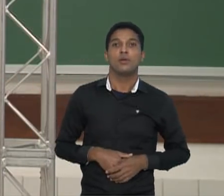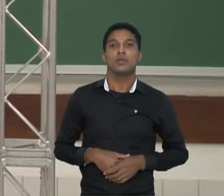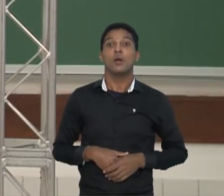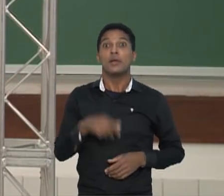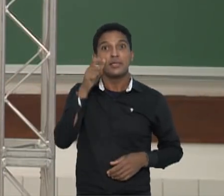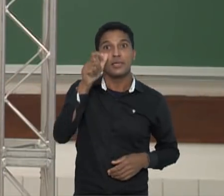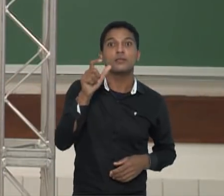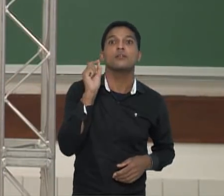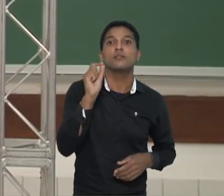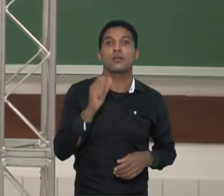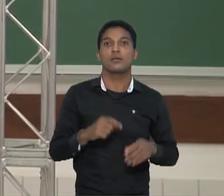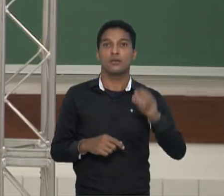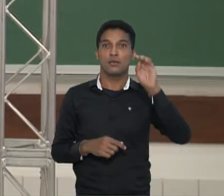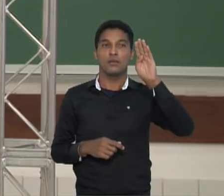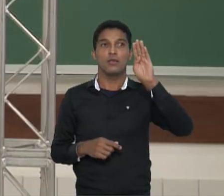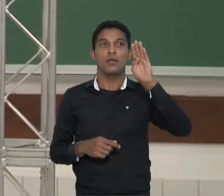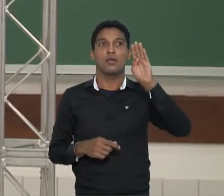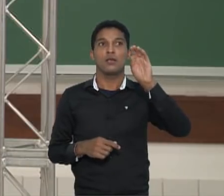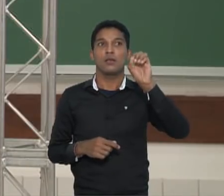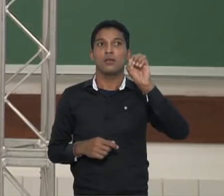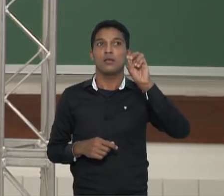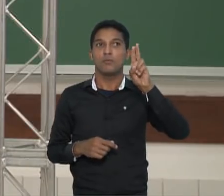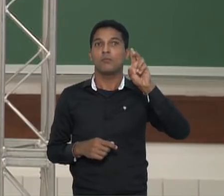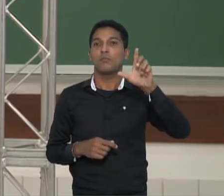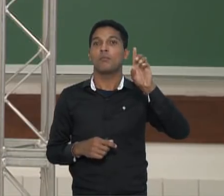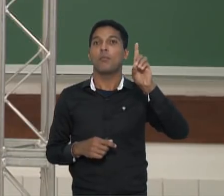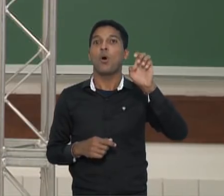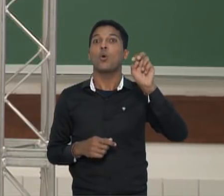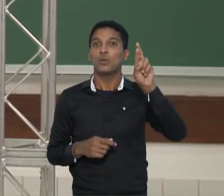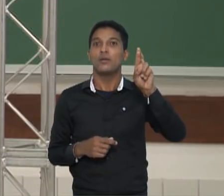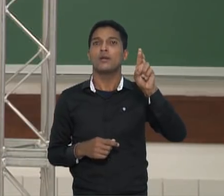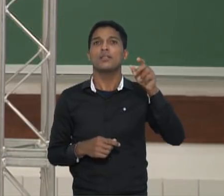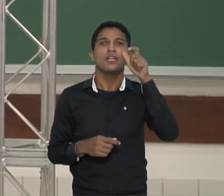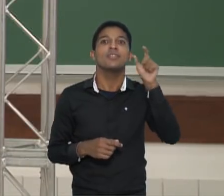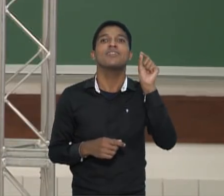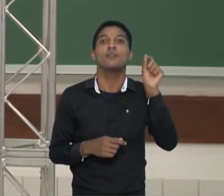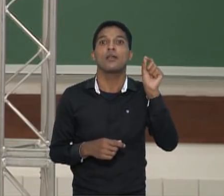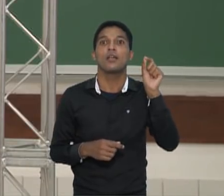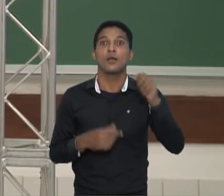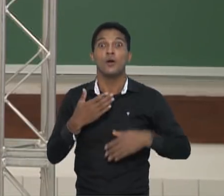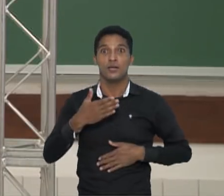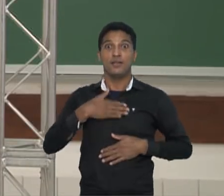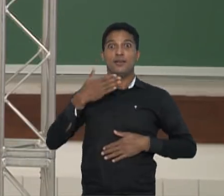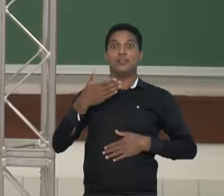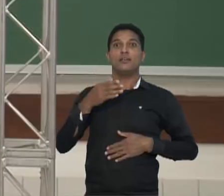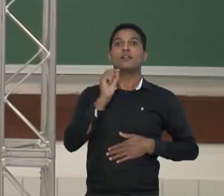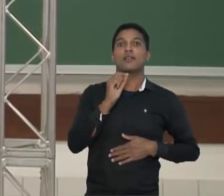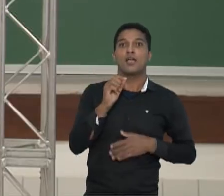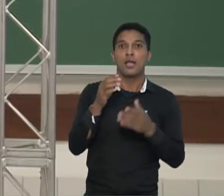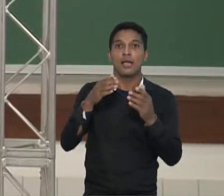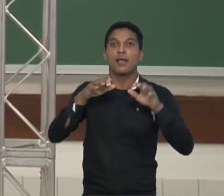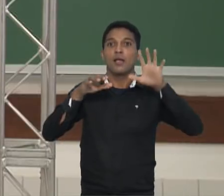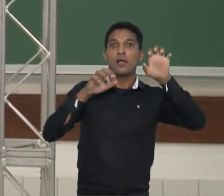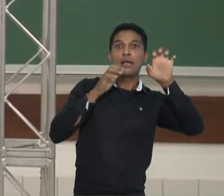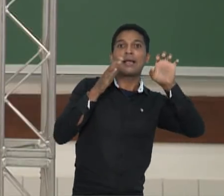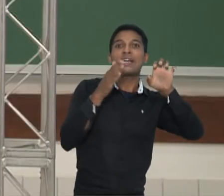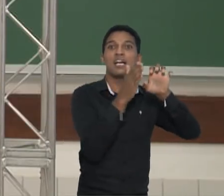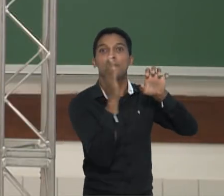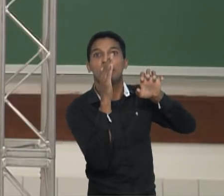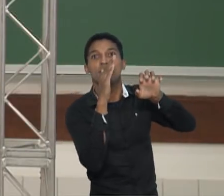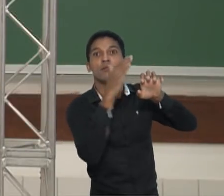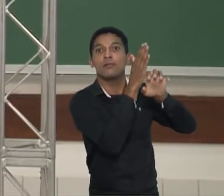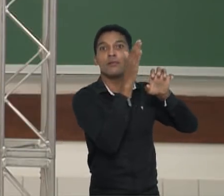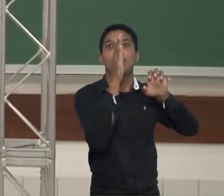não conhece a via. O que é a via? O caminho que ele tem que seguir para alcançar o topo